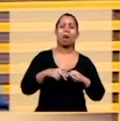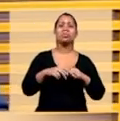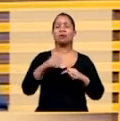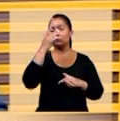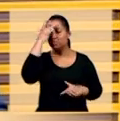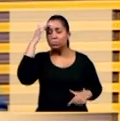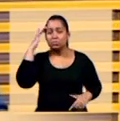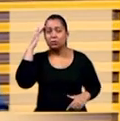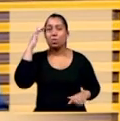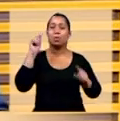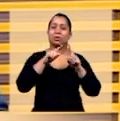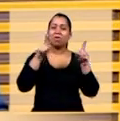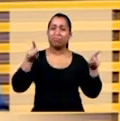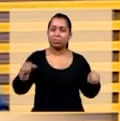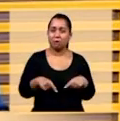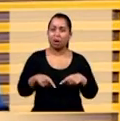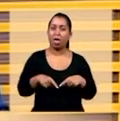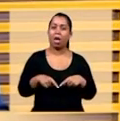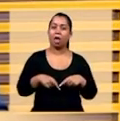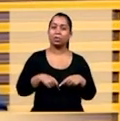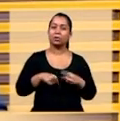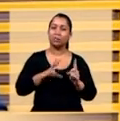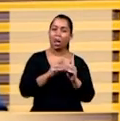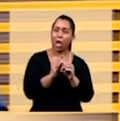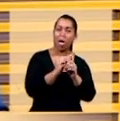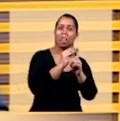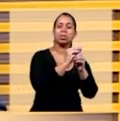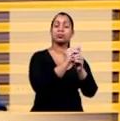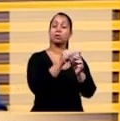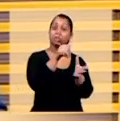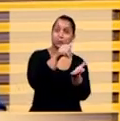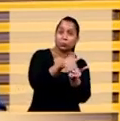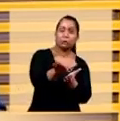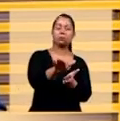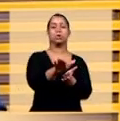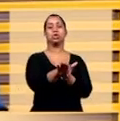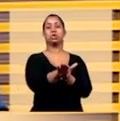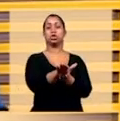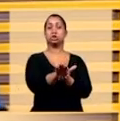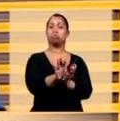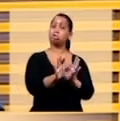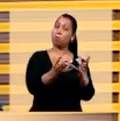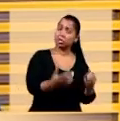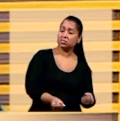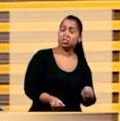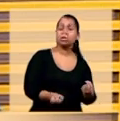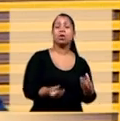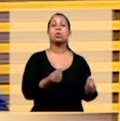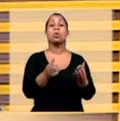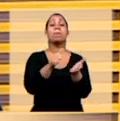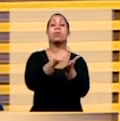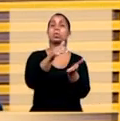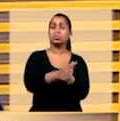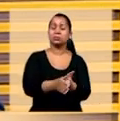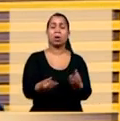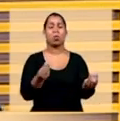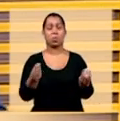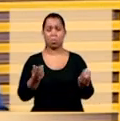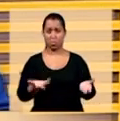funcionários assediadores? Estão demitindo, estão relevando? Quais as punições que eles estão aplicando? Como é que você tem